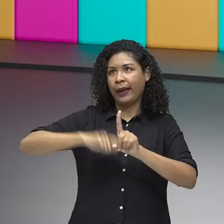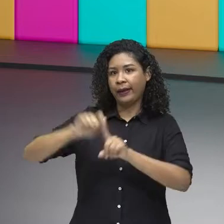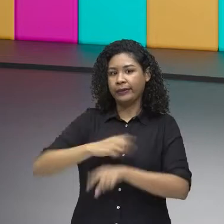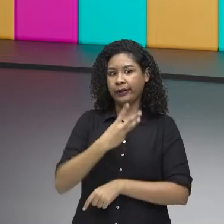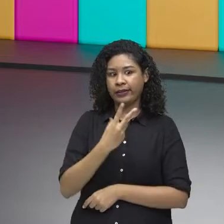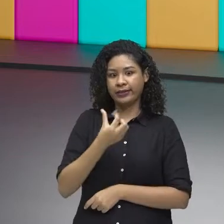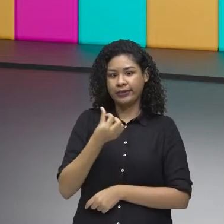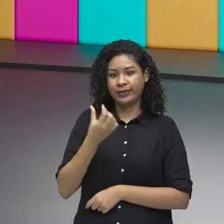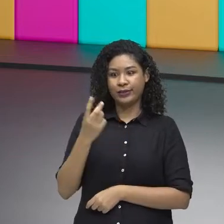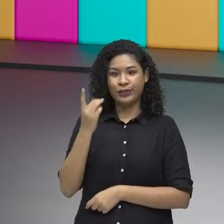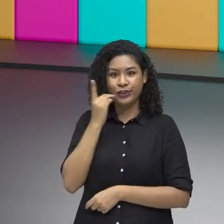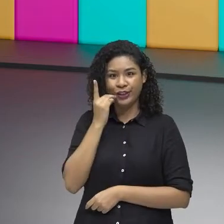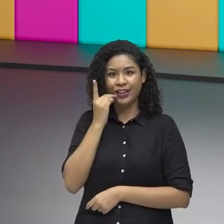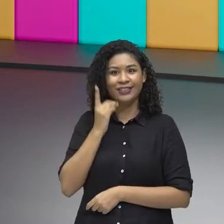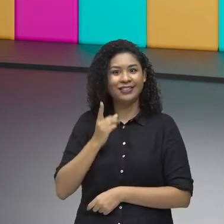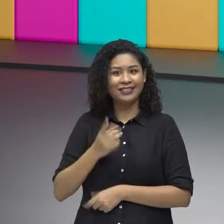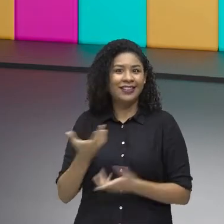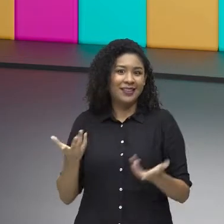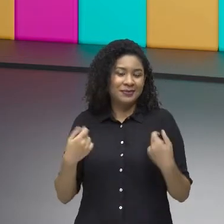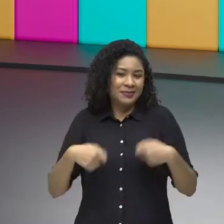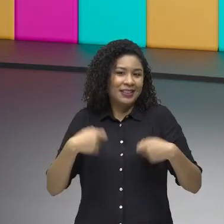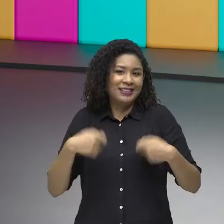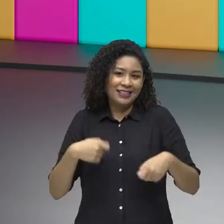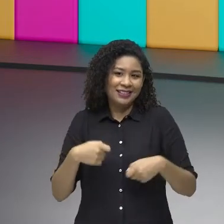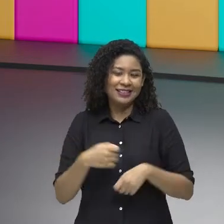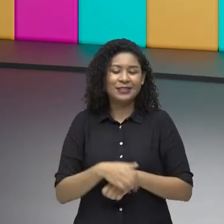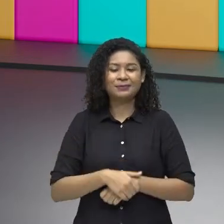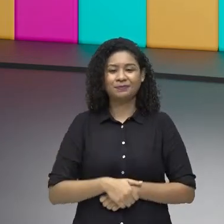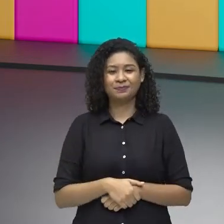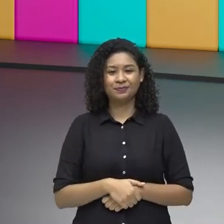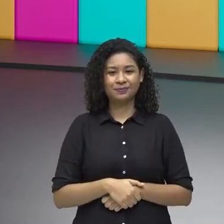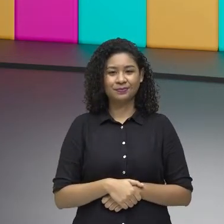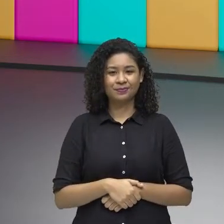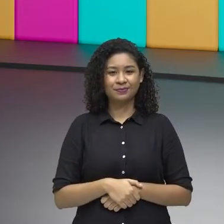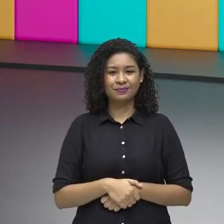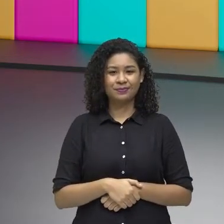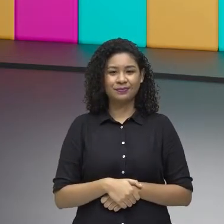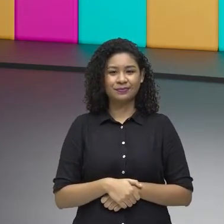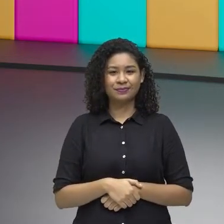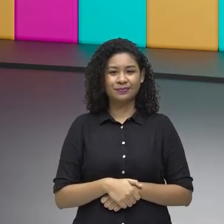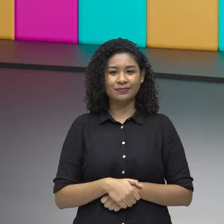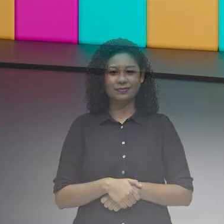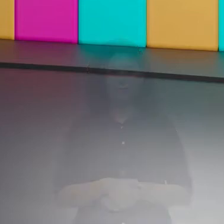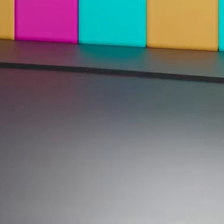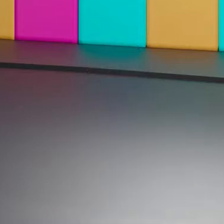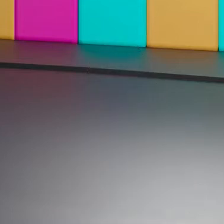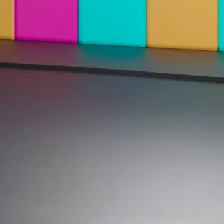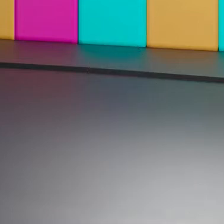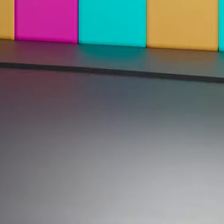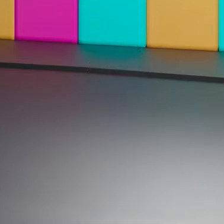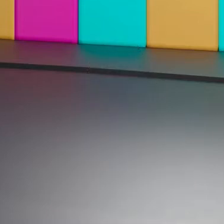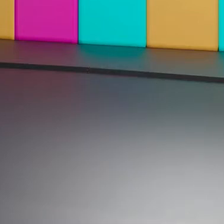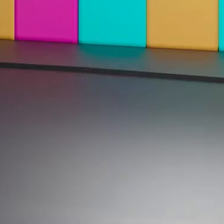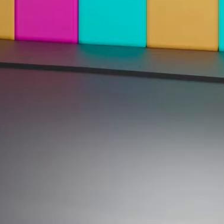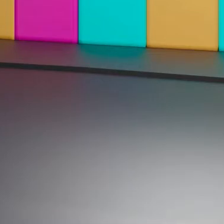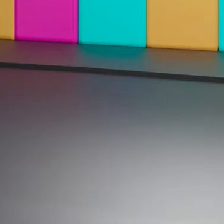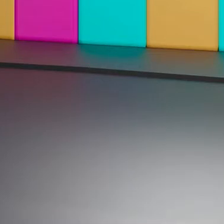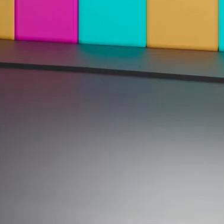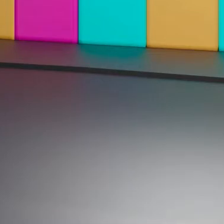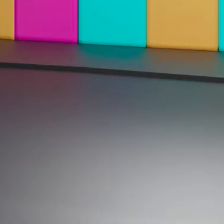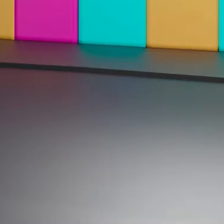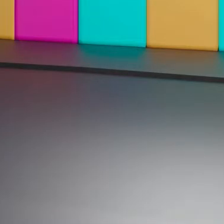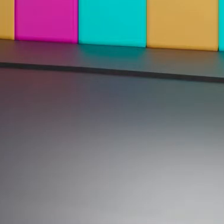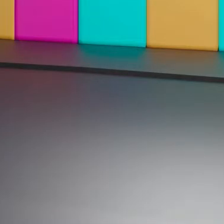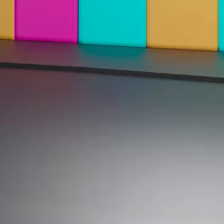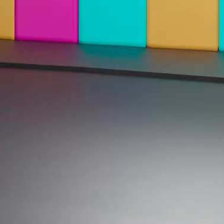360 dias por ano. Esse é o nosso objetivo fundamental. Pensando nisso, né, fica essa pergunta aí no ar.